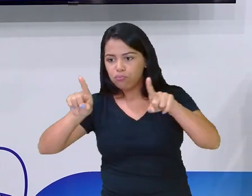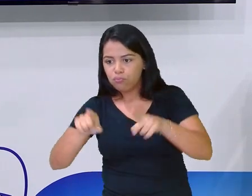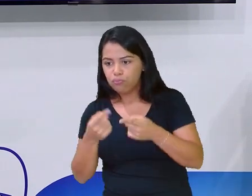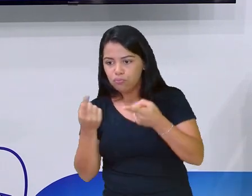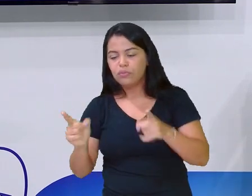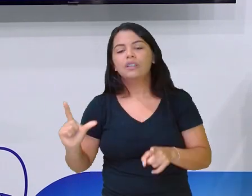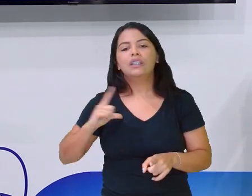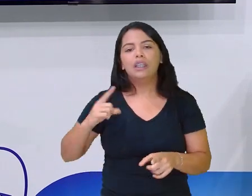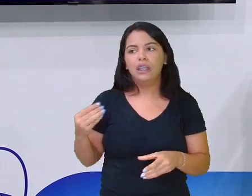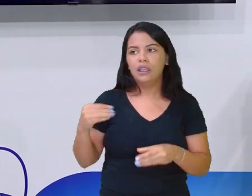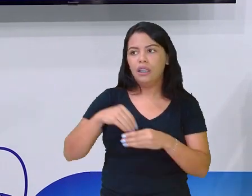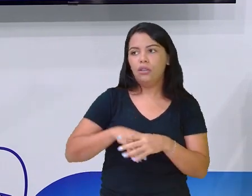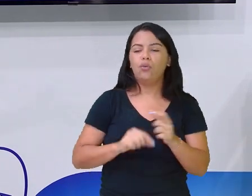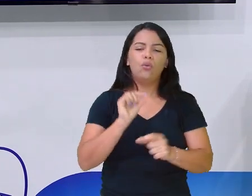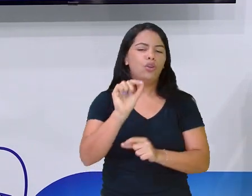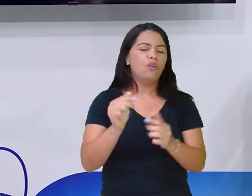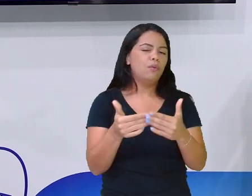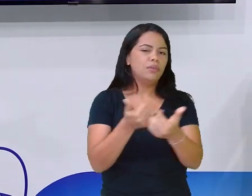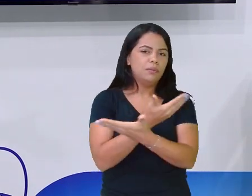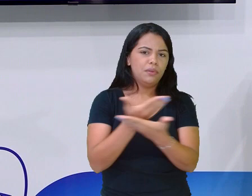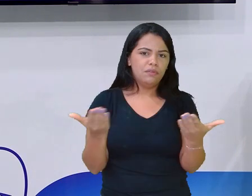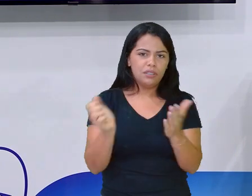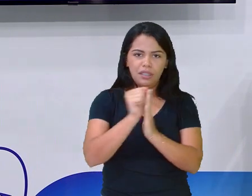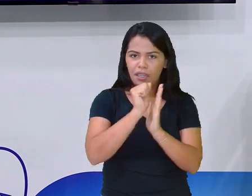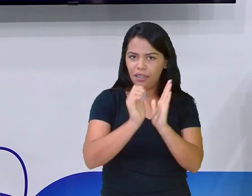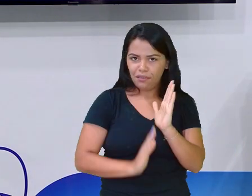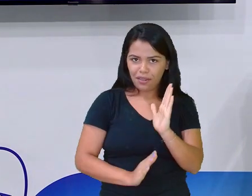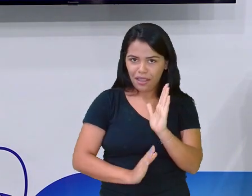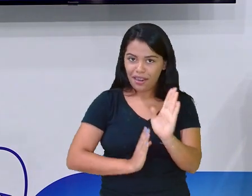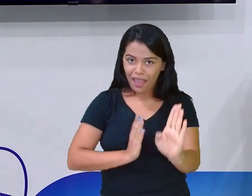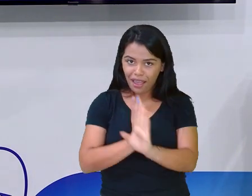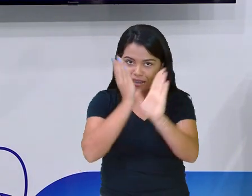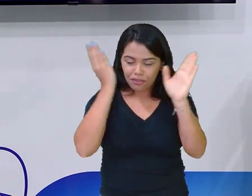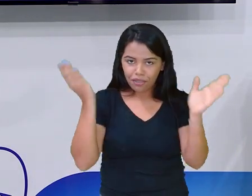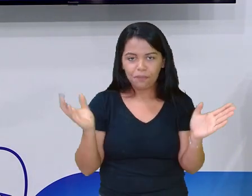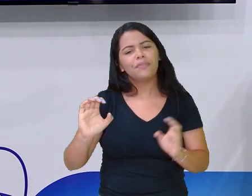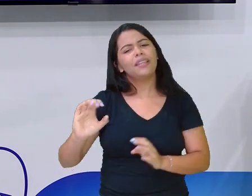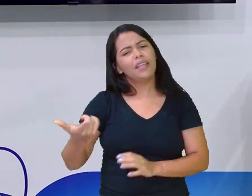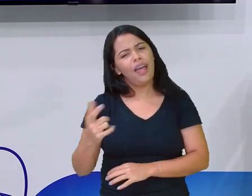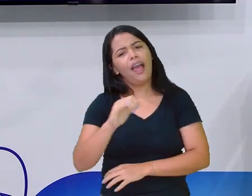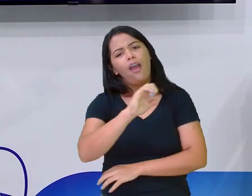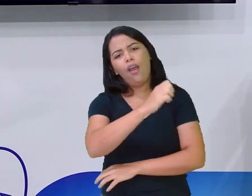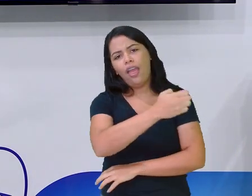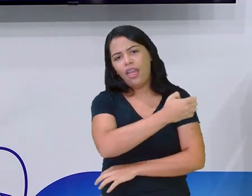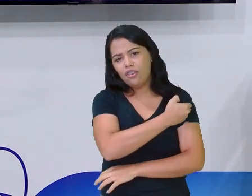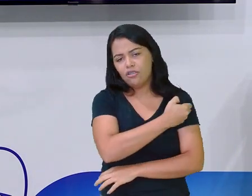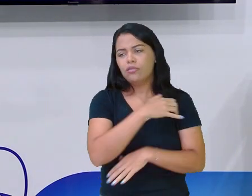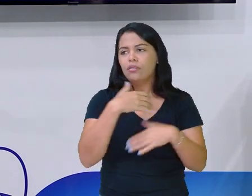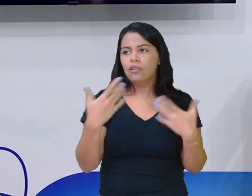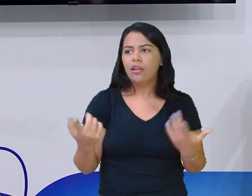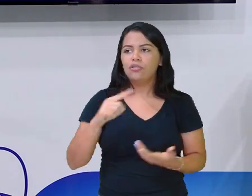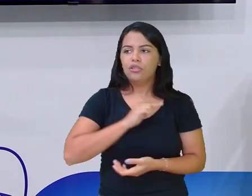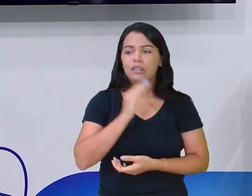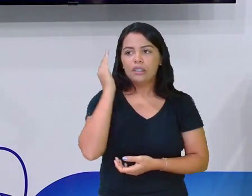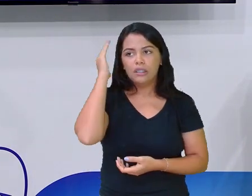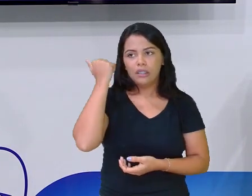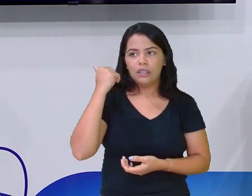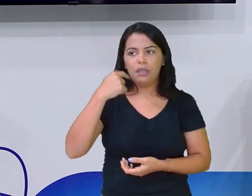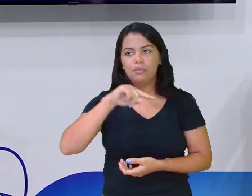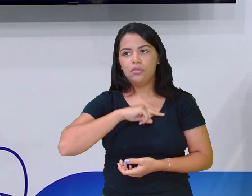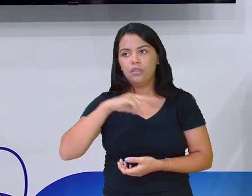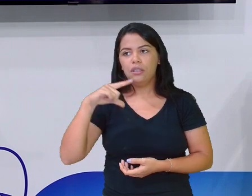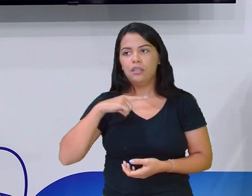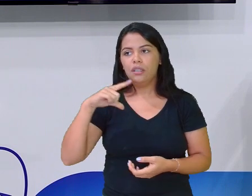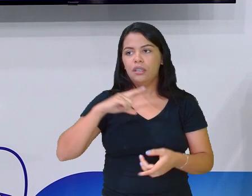na atividade para vocês? Adivinha? Claro que sim, Eja. Claro, a gente sabe que para fazer né,